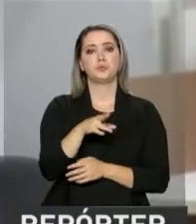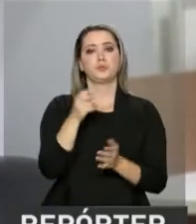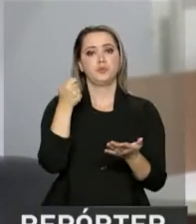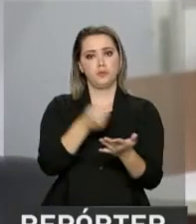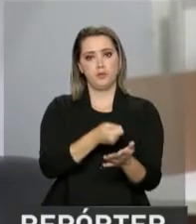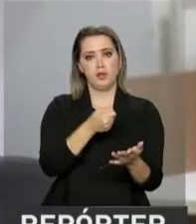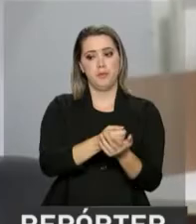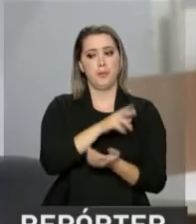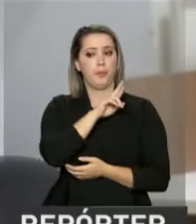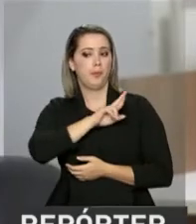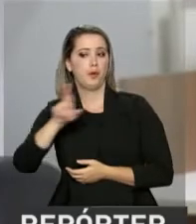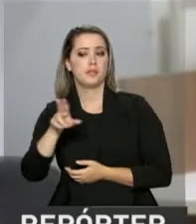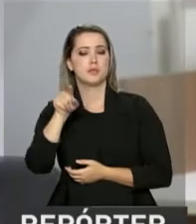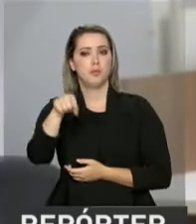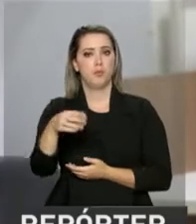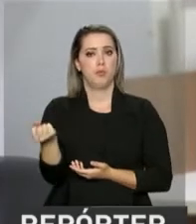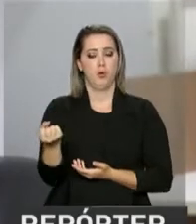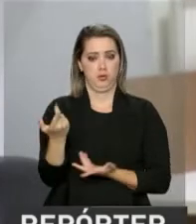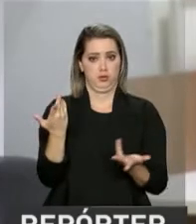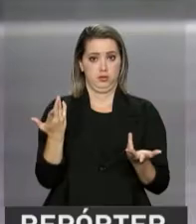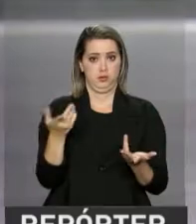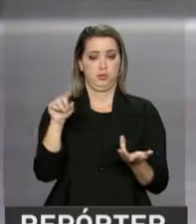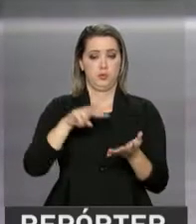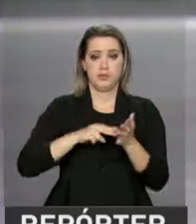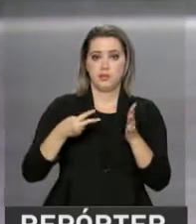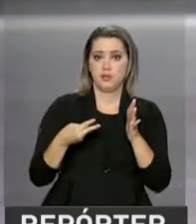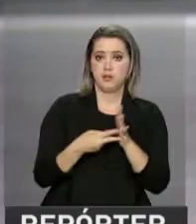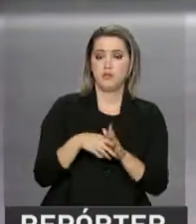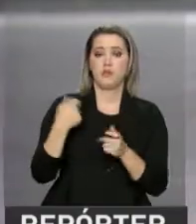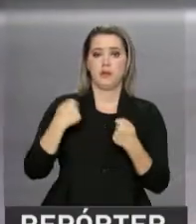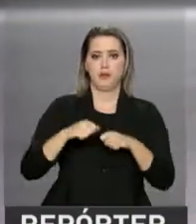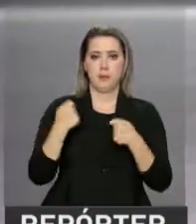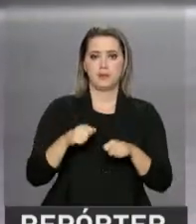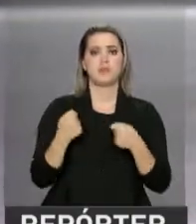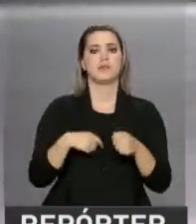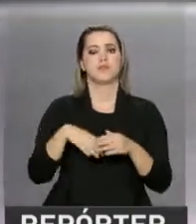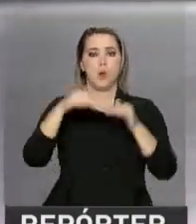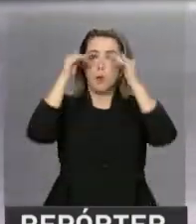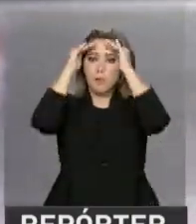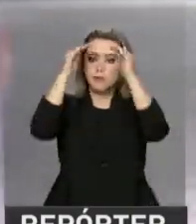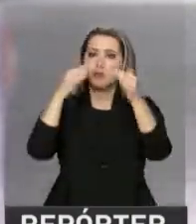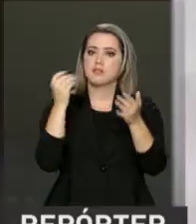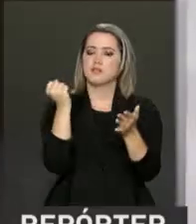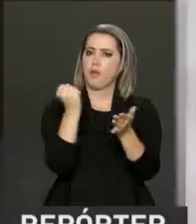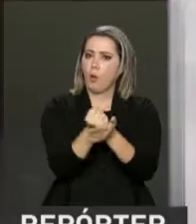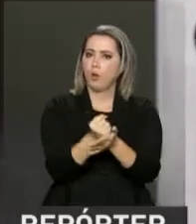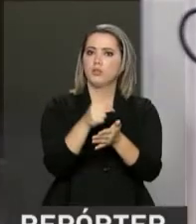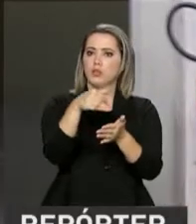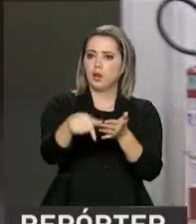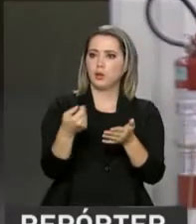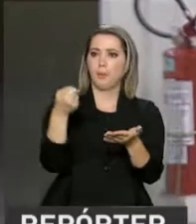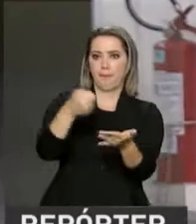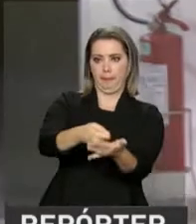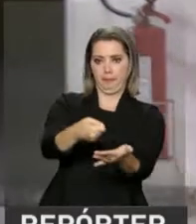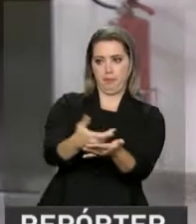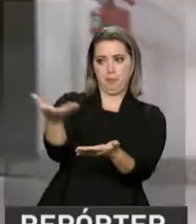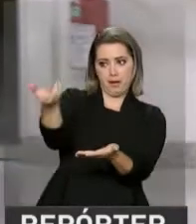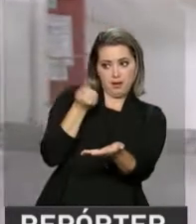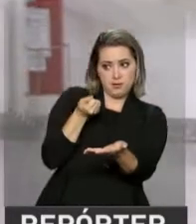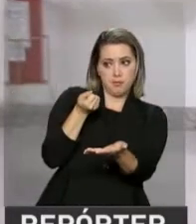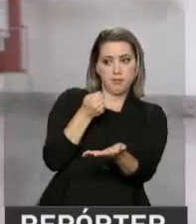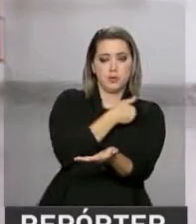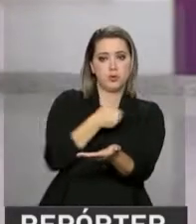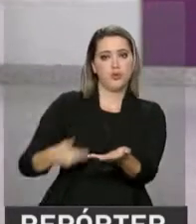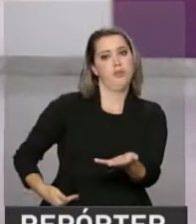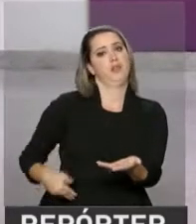o recebimento da empresa vai estar condicionado ao cumprimento dos requisitos que constarem no contrato caso o serviço não seja oferecido de forma